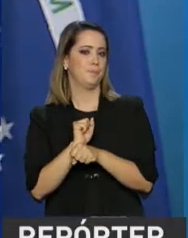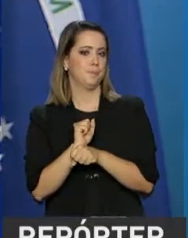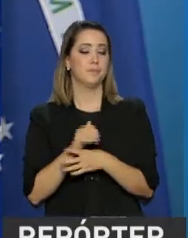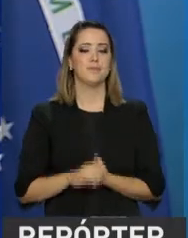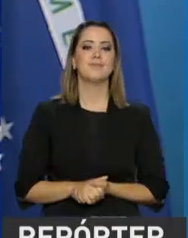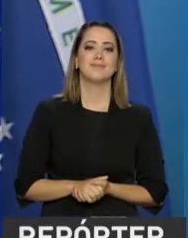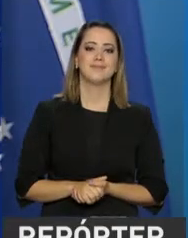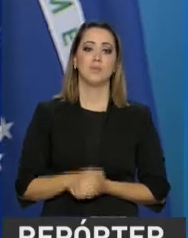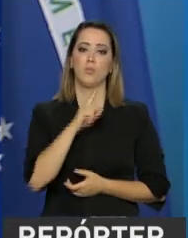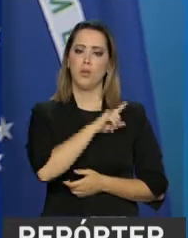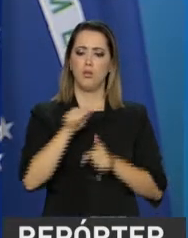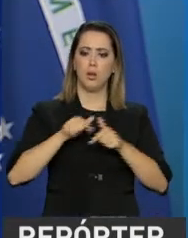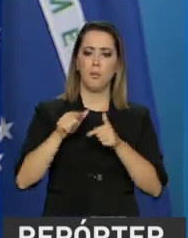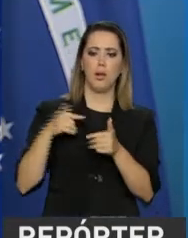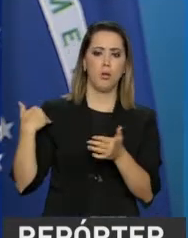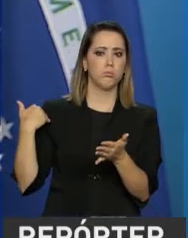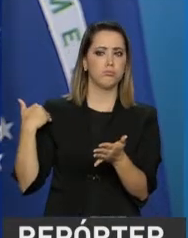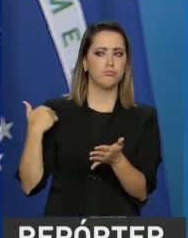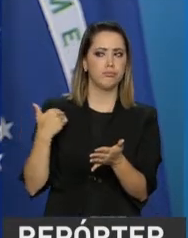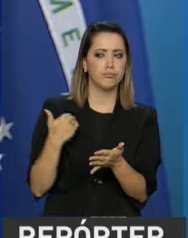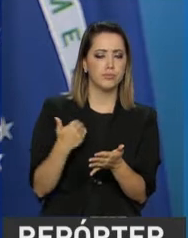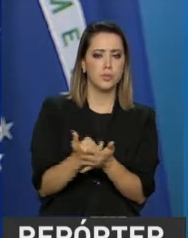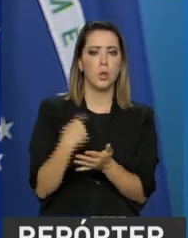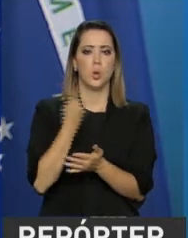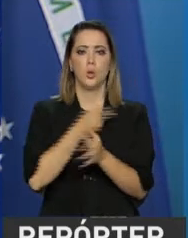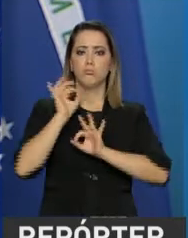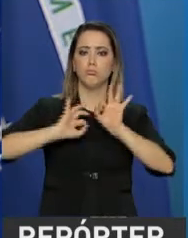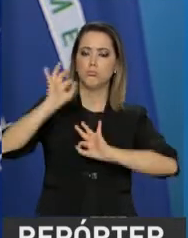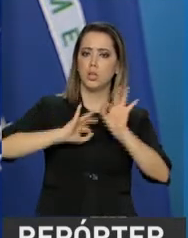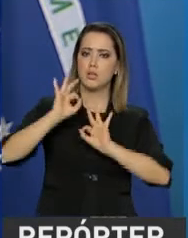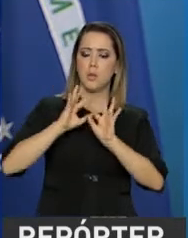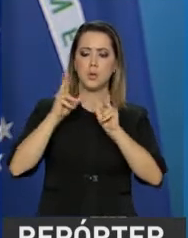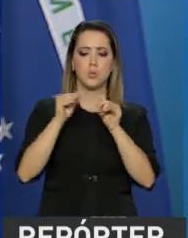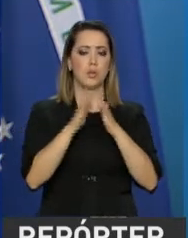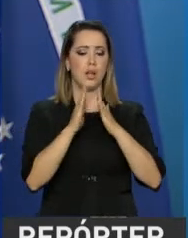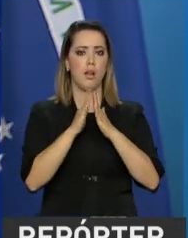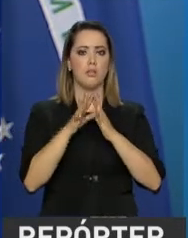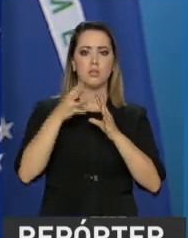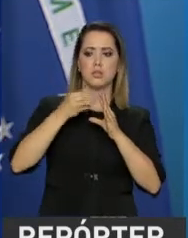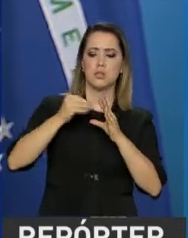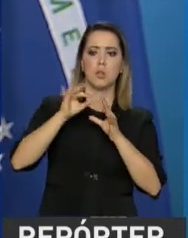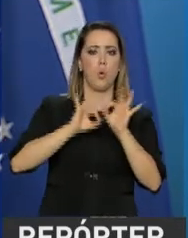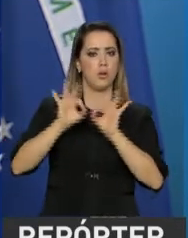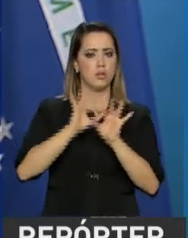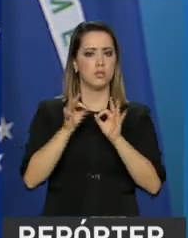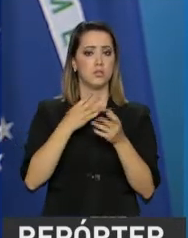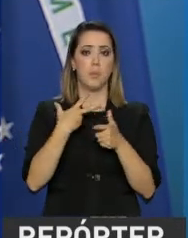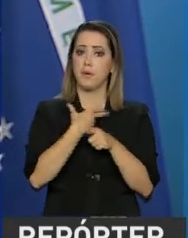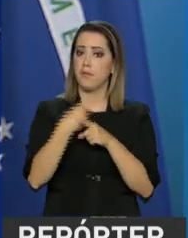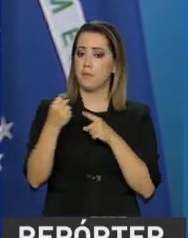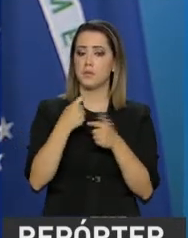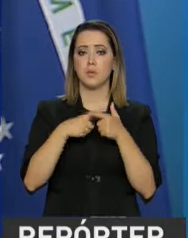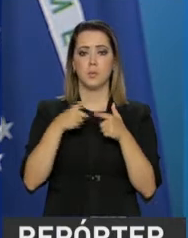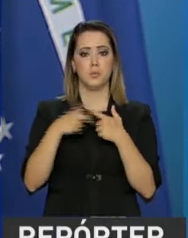trabalho silencioso atrás quando começamos a pôr ordem na casa vencer uma gravíssima